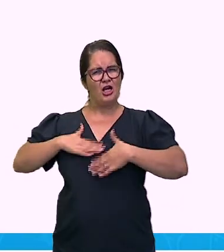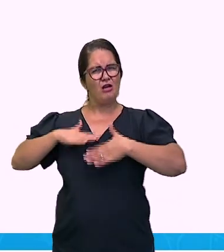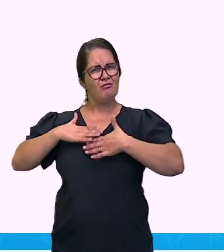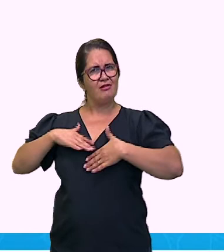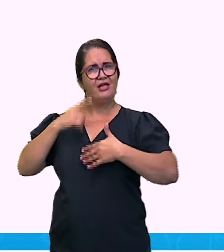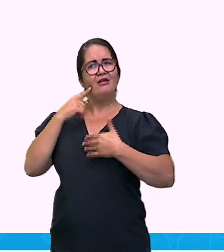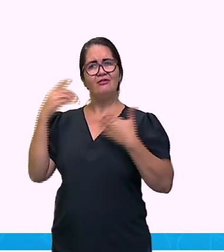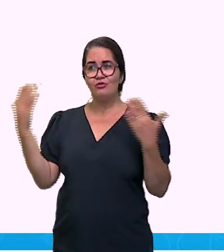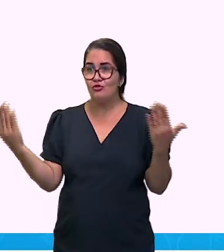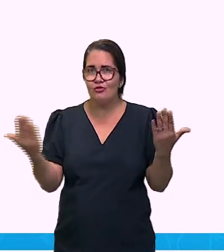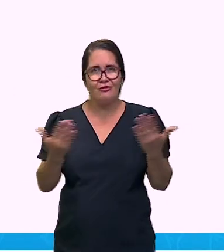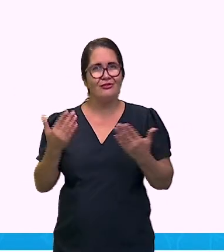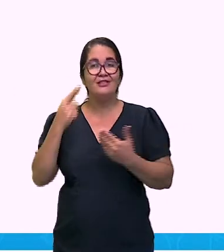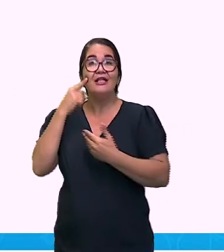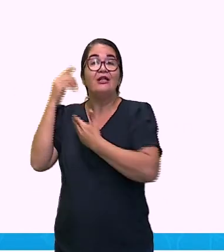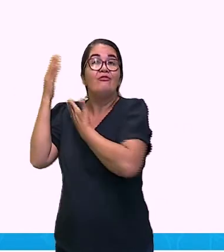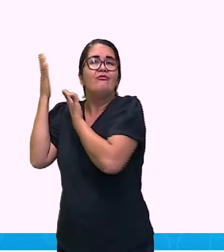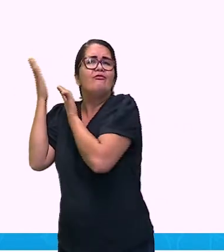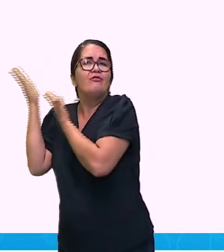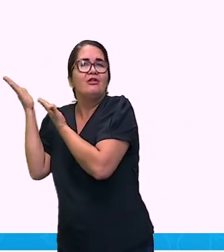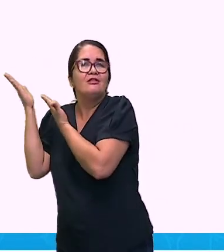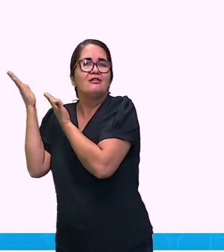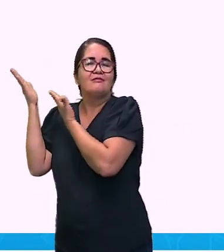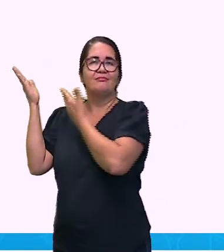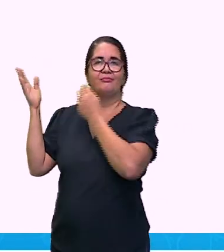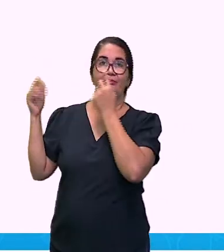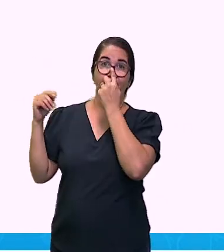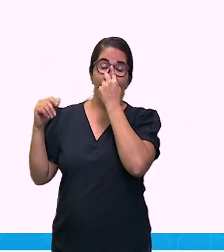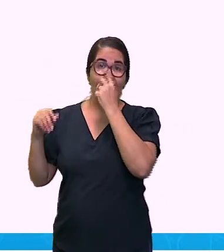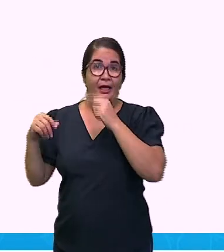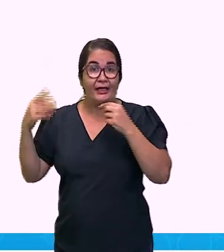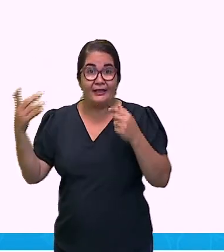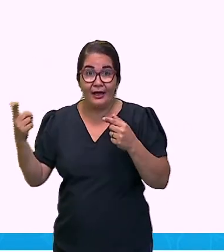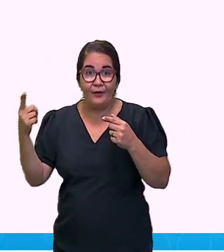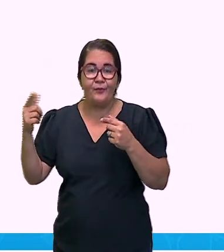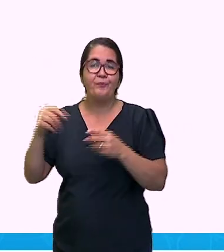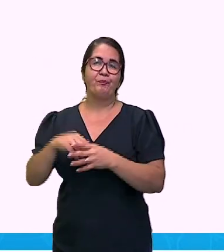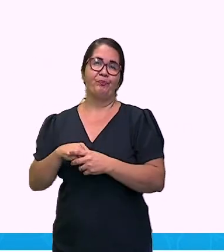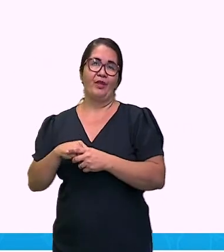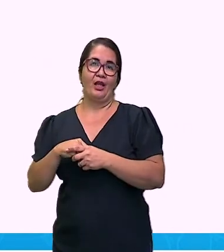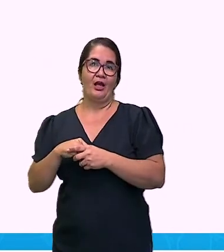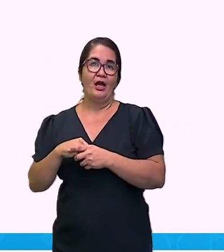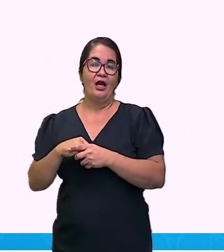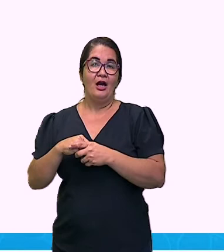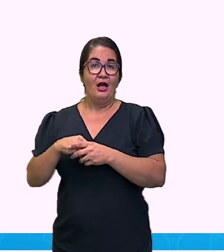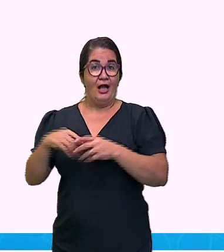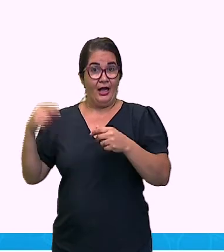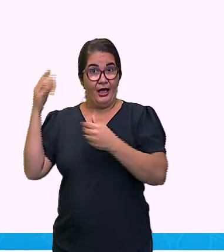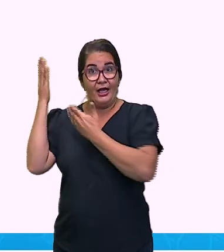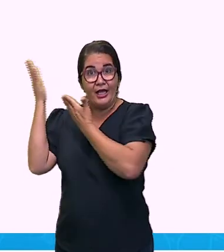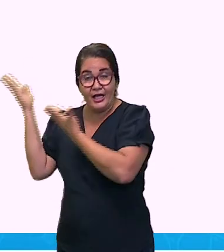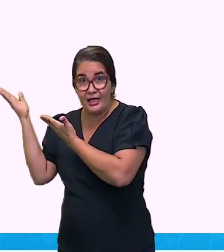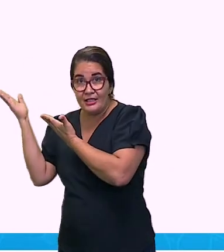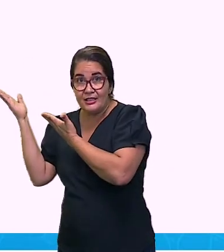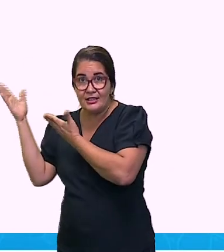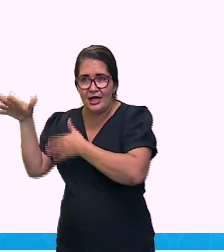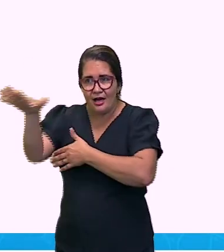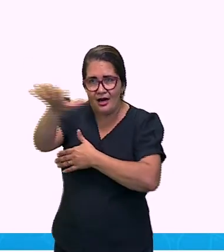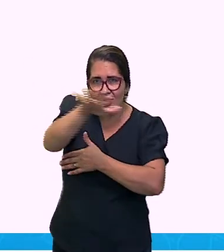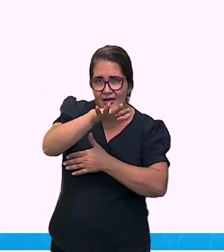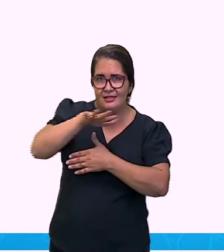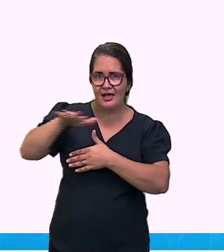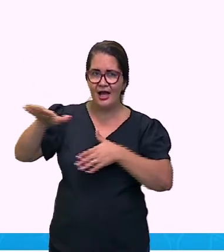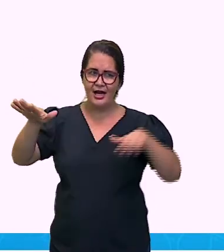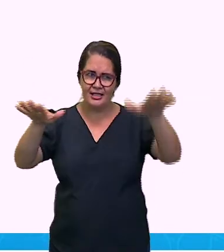autossuficiência. Então, olha só, ecossistema, ele vai ser, vai trazer